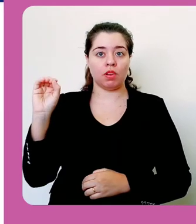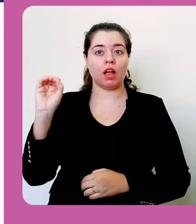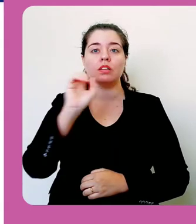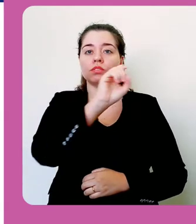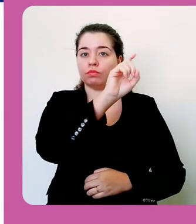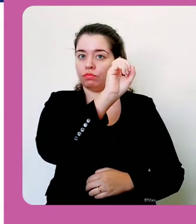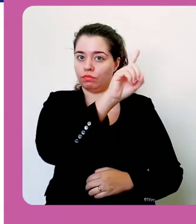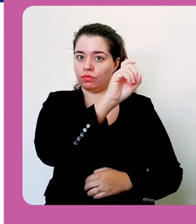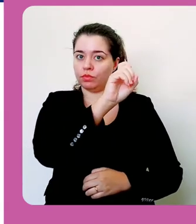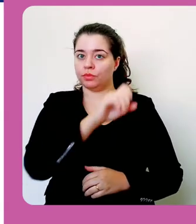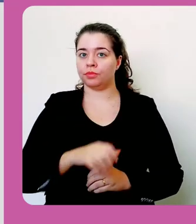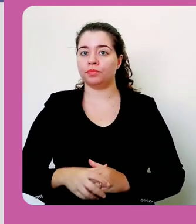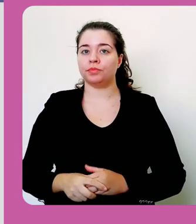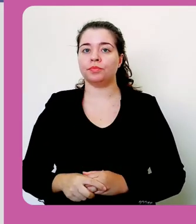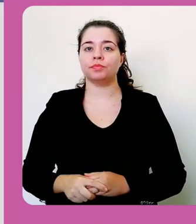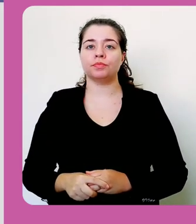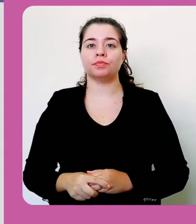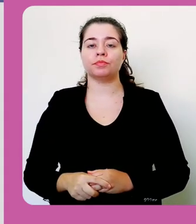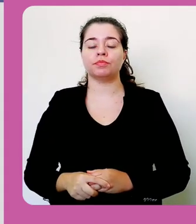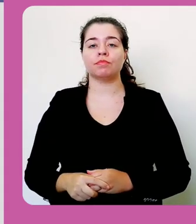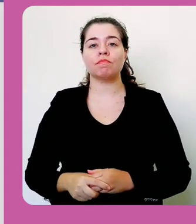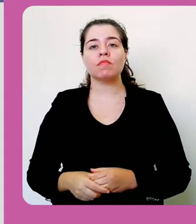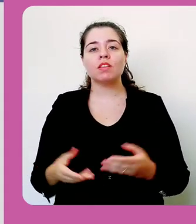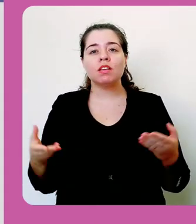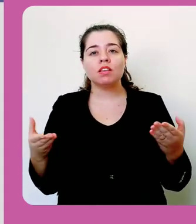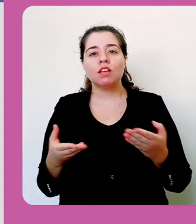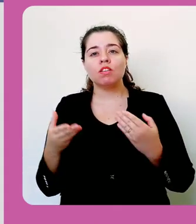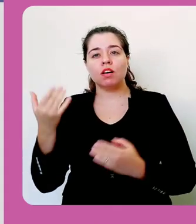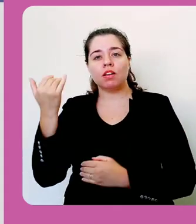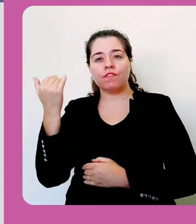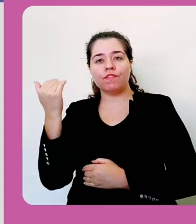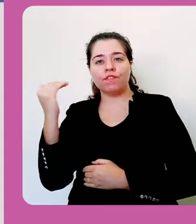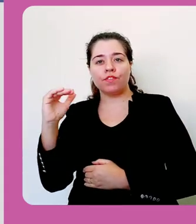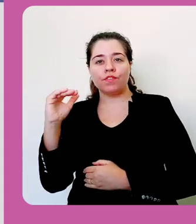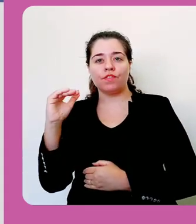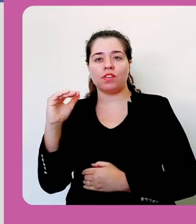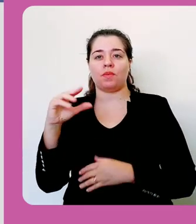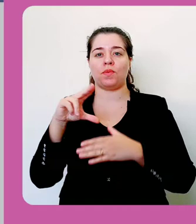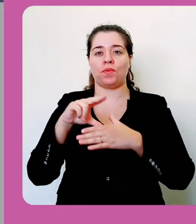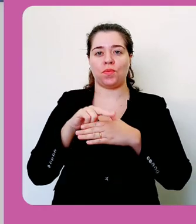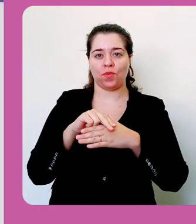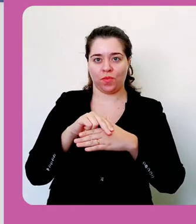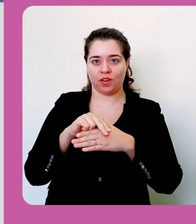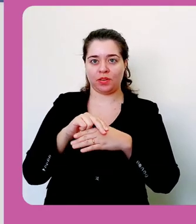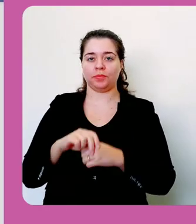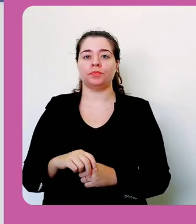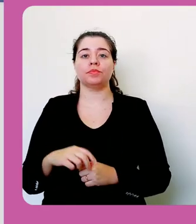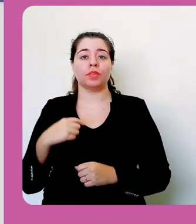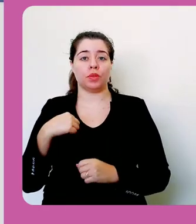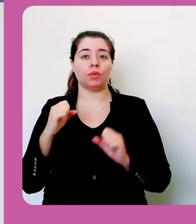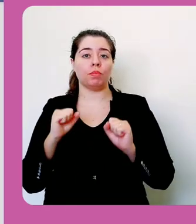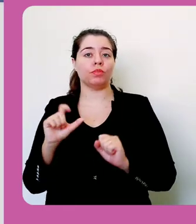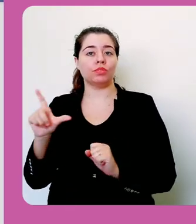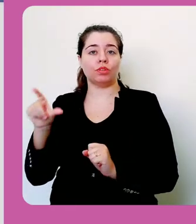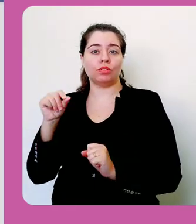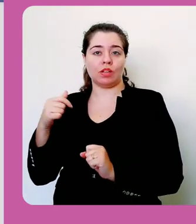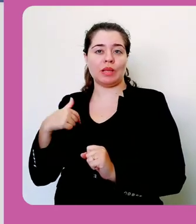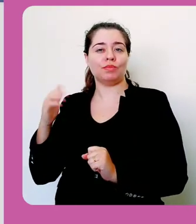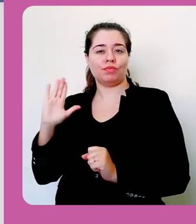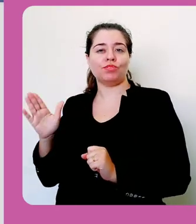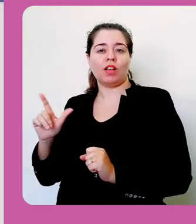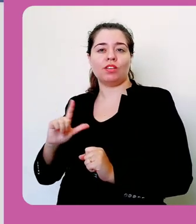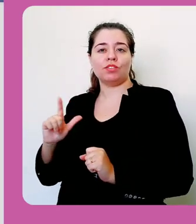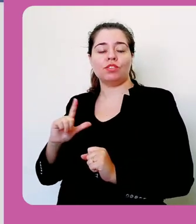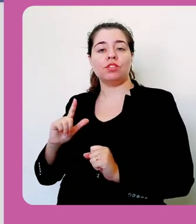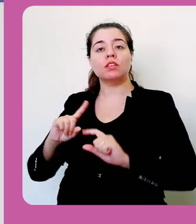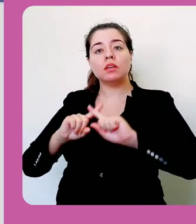selecionar um arquivo que eu tinha, mas eu posso selecionar aqui um arquivo do meu computador, clicando aqui em selecionar arquivos do computador, tá?